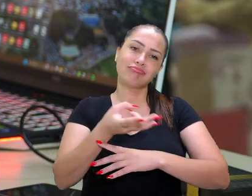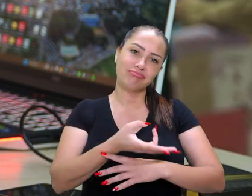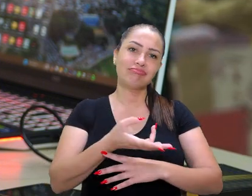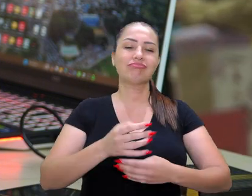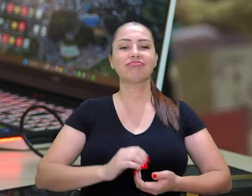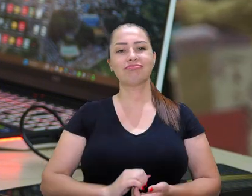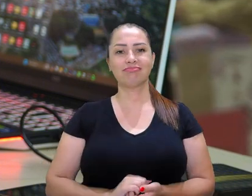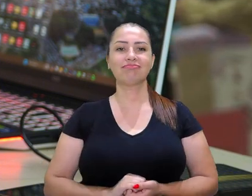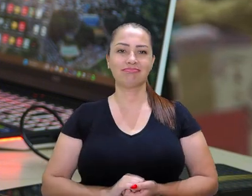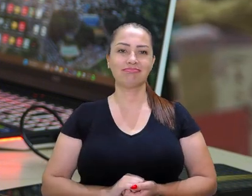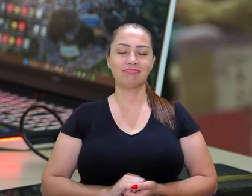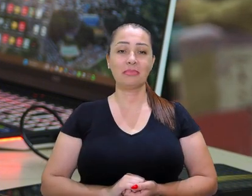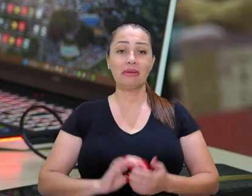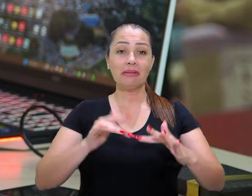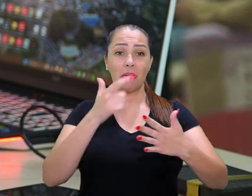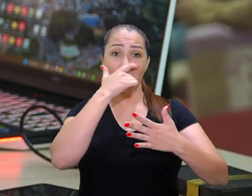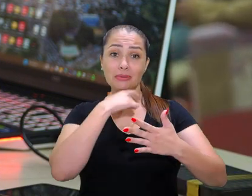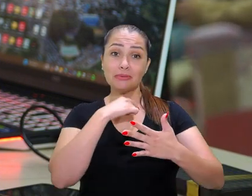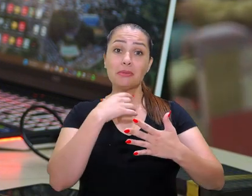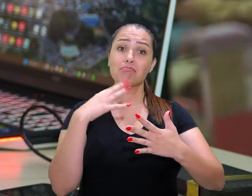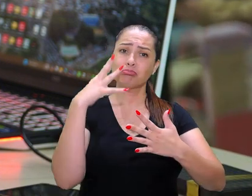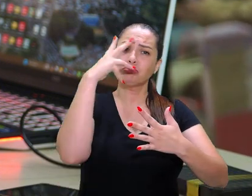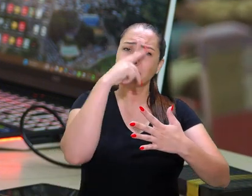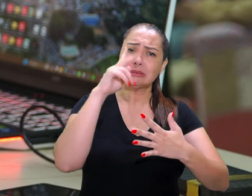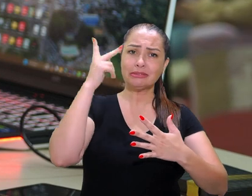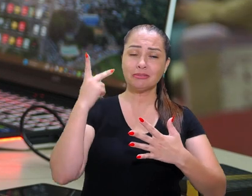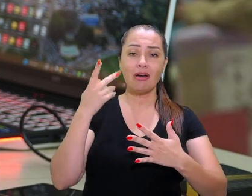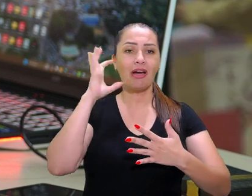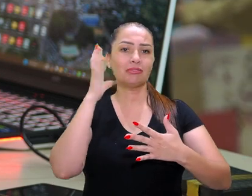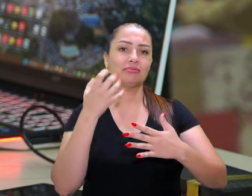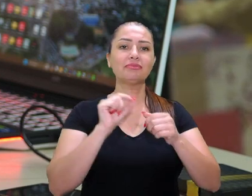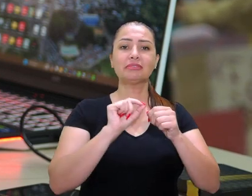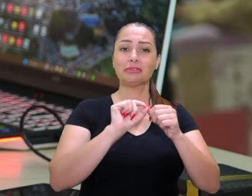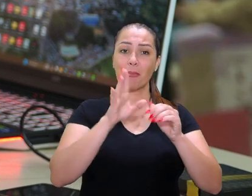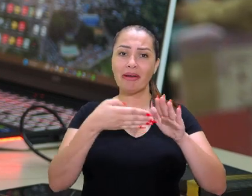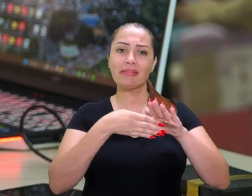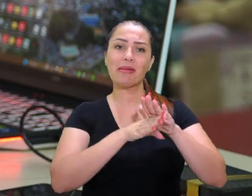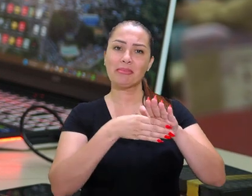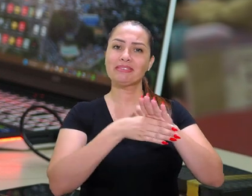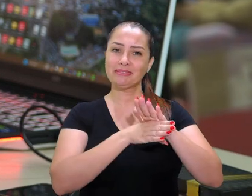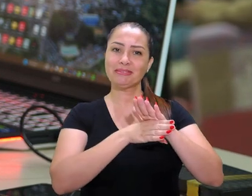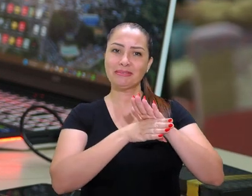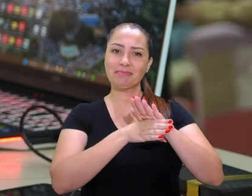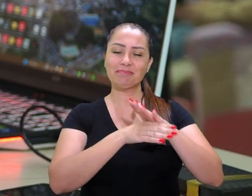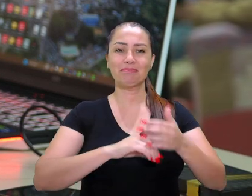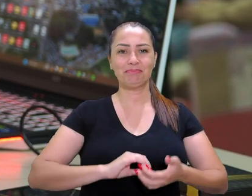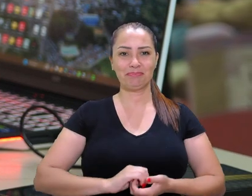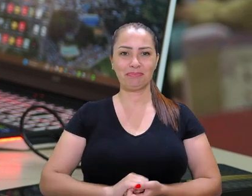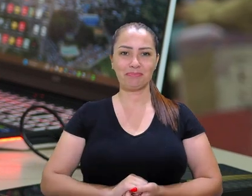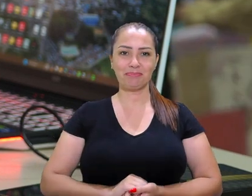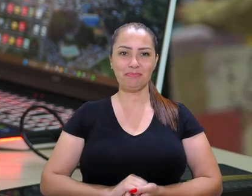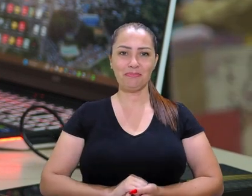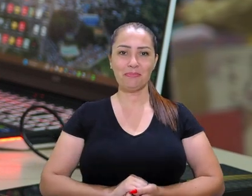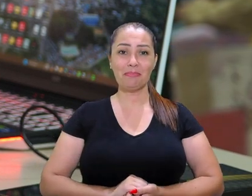desse uso, né, excessivo de drogas, e eu achei muito bonito aquele conto e resolvi fazer uma adaptação para a dramaturgia daquele